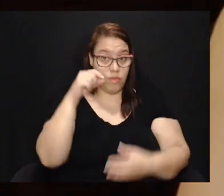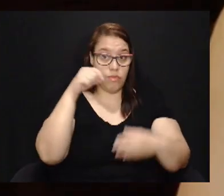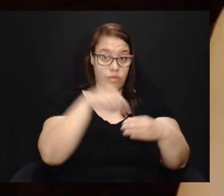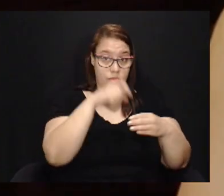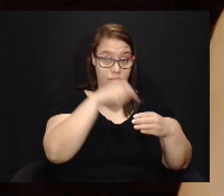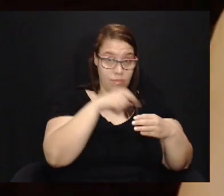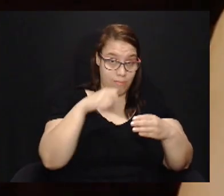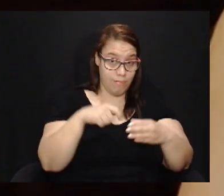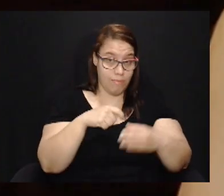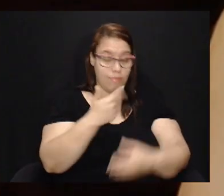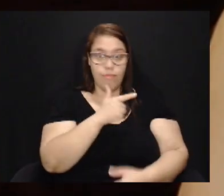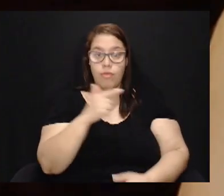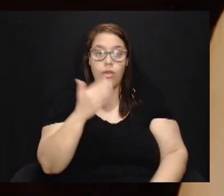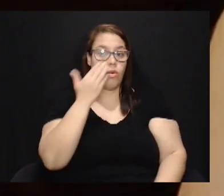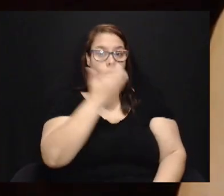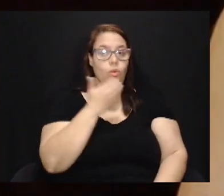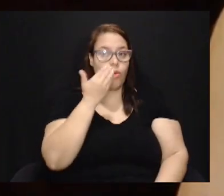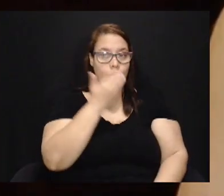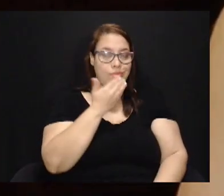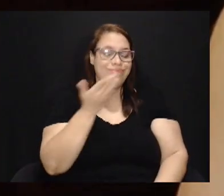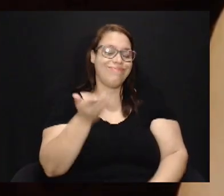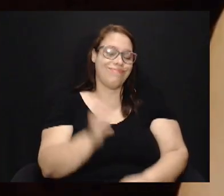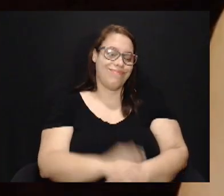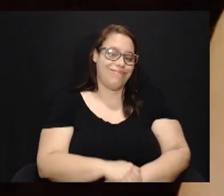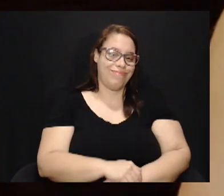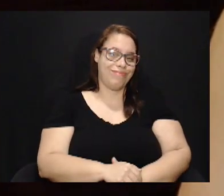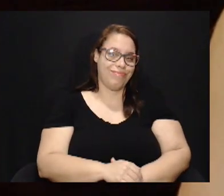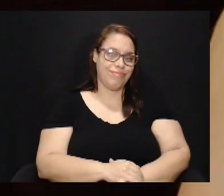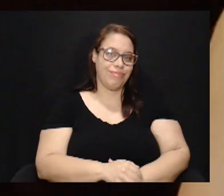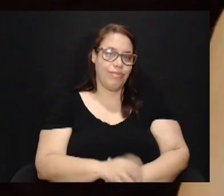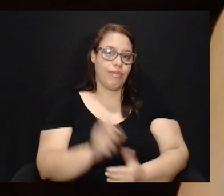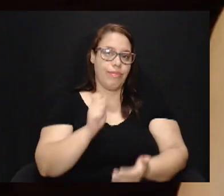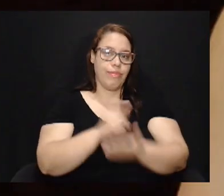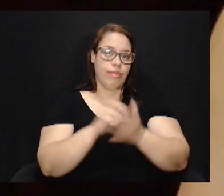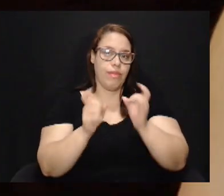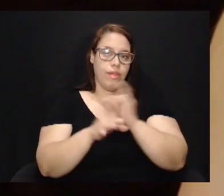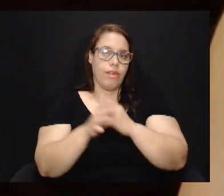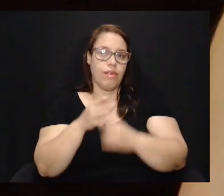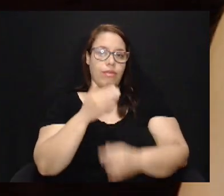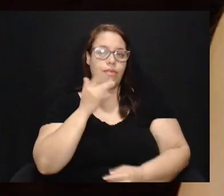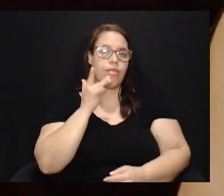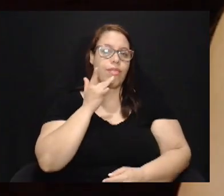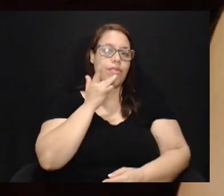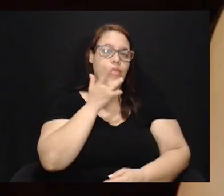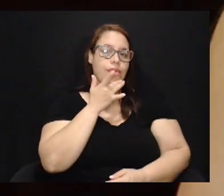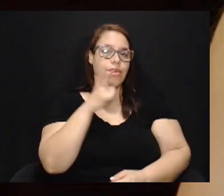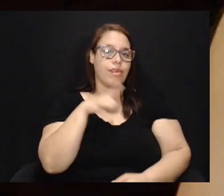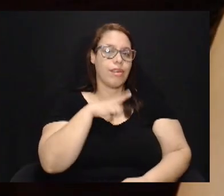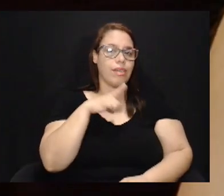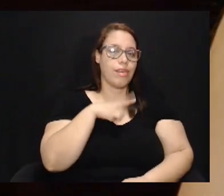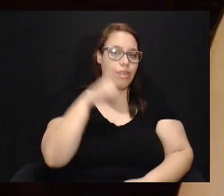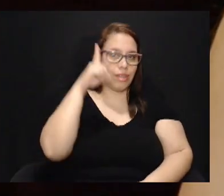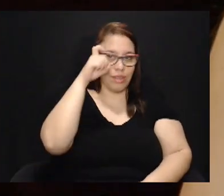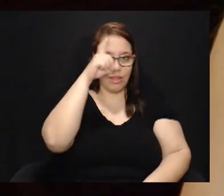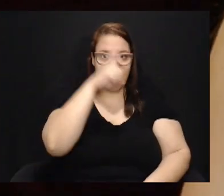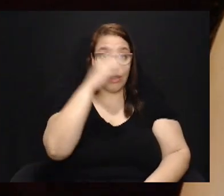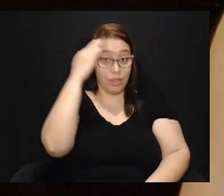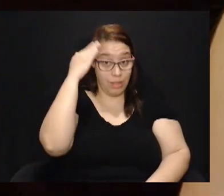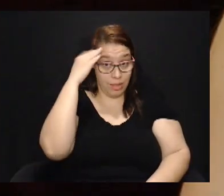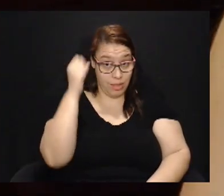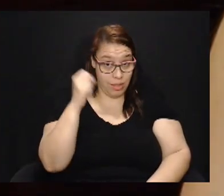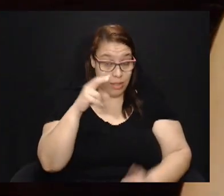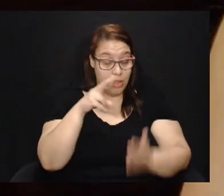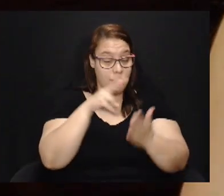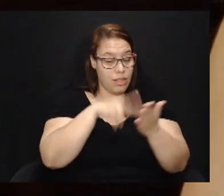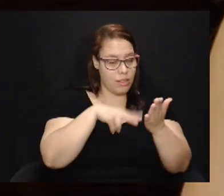coloquei açúcar, né? Mas se eu compro uma pronta, nossa, tão docinha, será que tem alguma coisa? E dificilmente as pessoas sabem, né? Ler o rótulo,